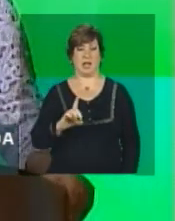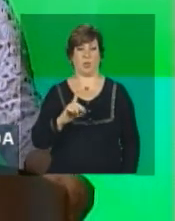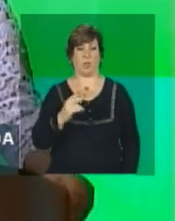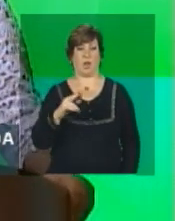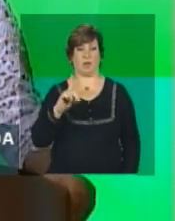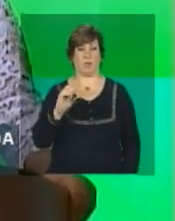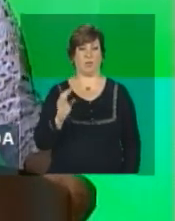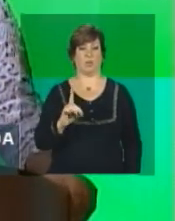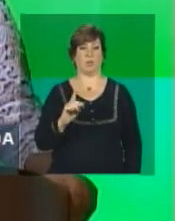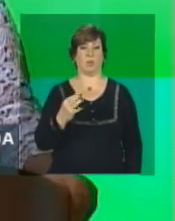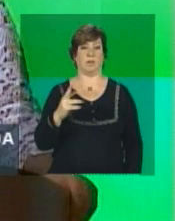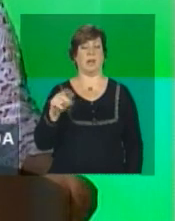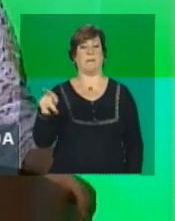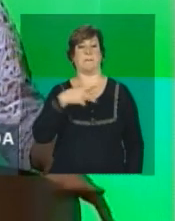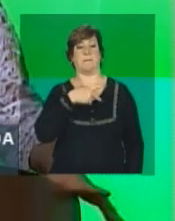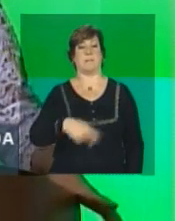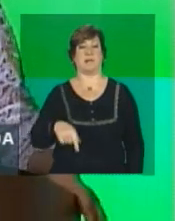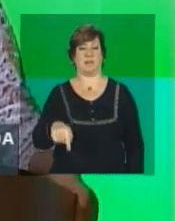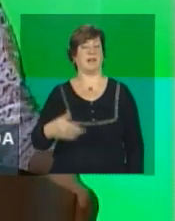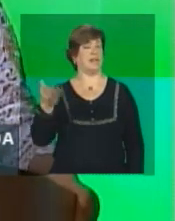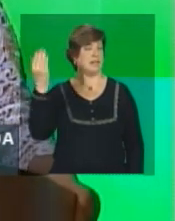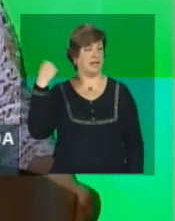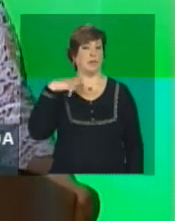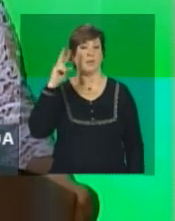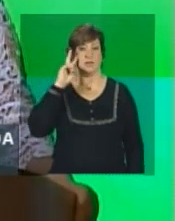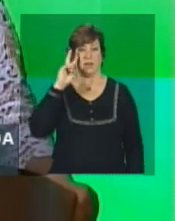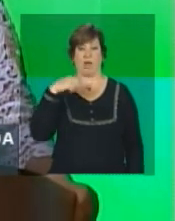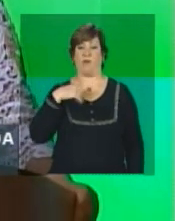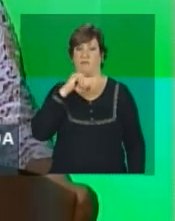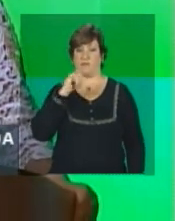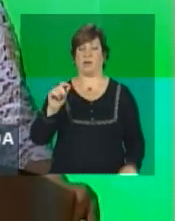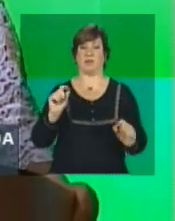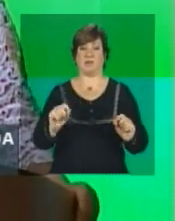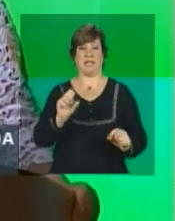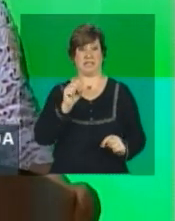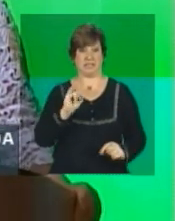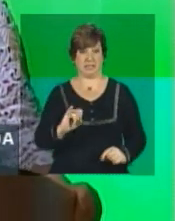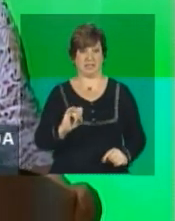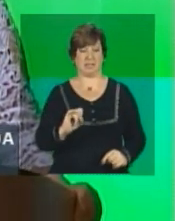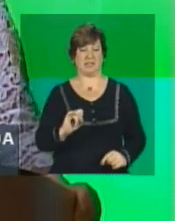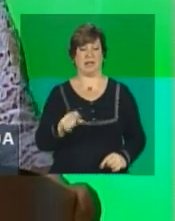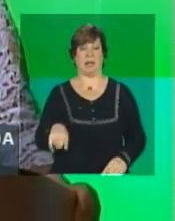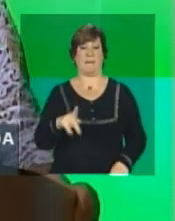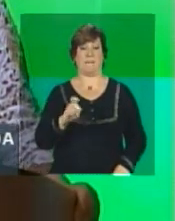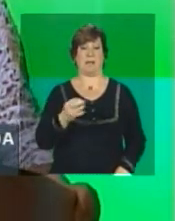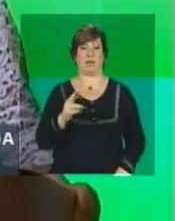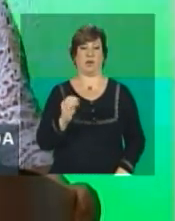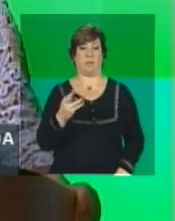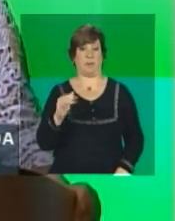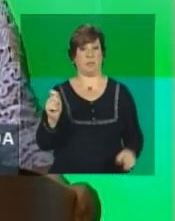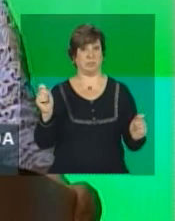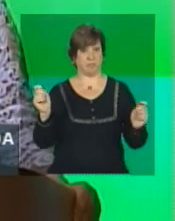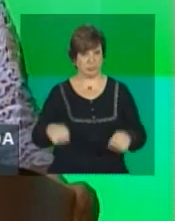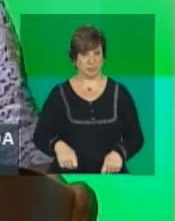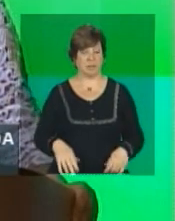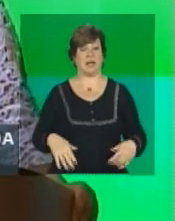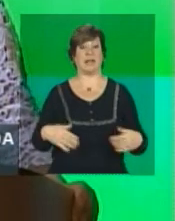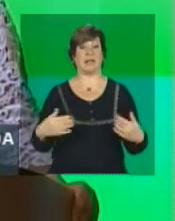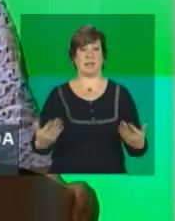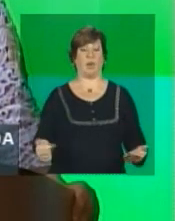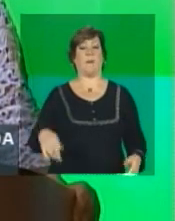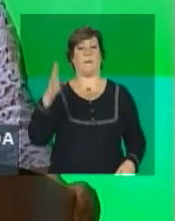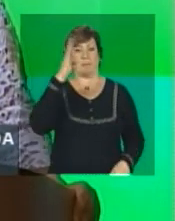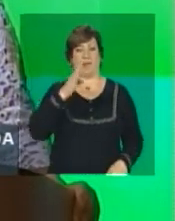Eduardo Dutra como presidente. Naquela época, eu disse: se a Petrobras é possível, então